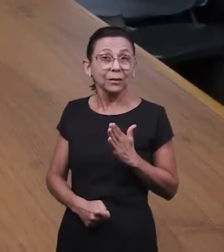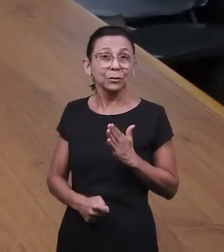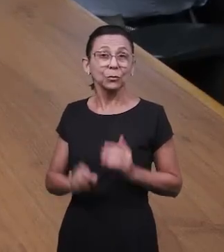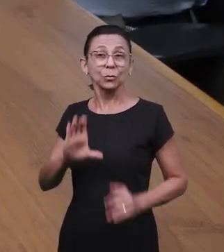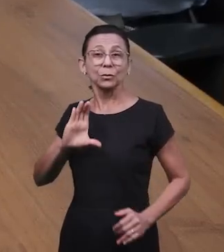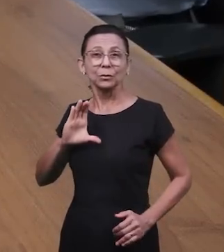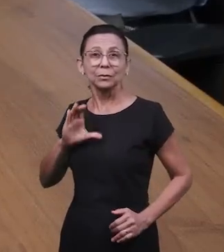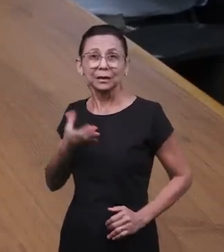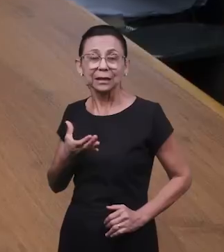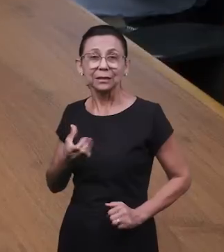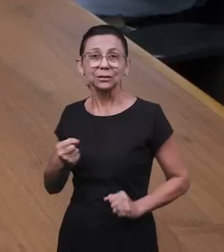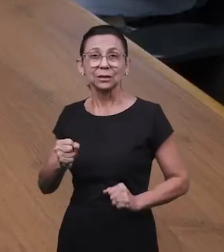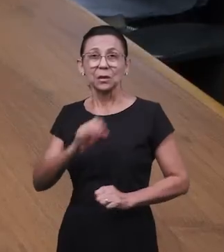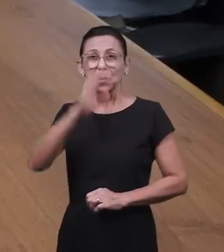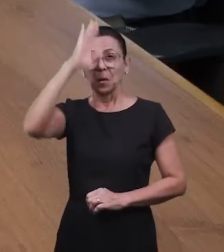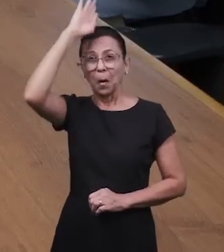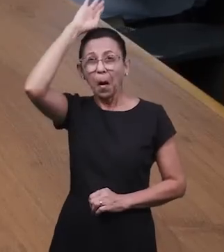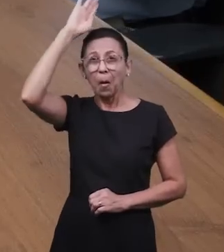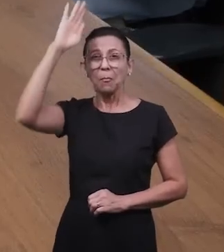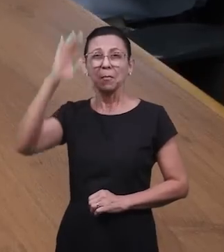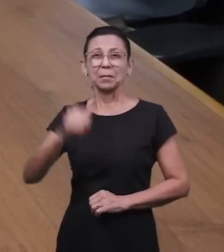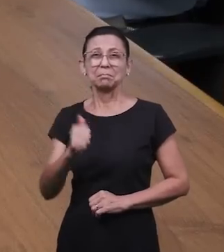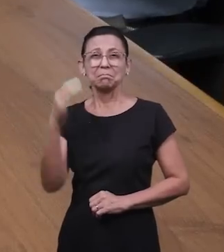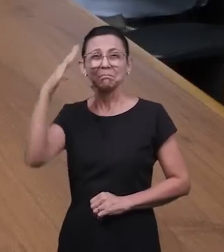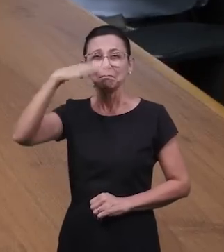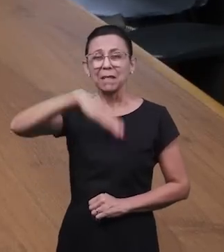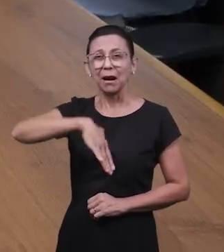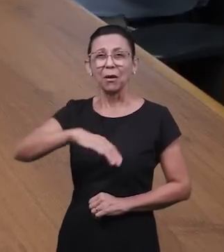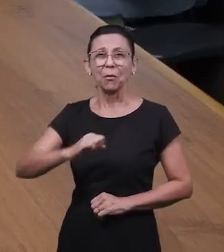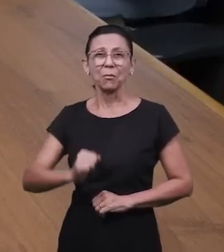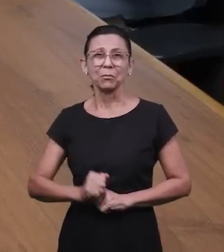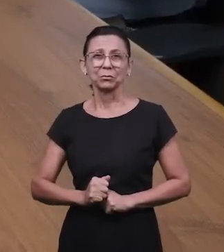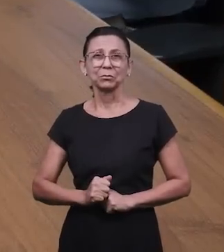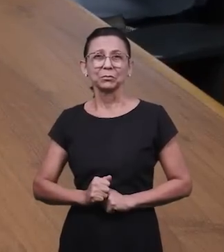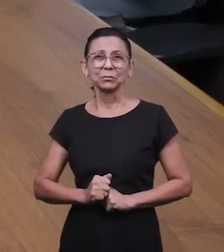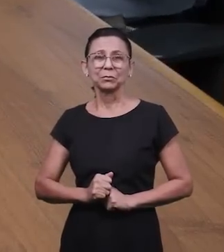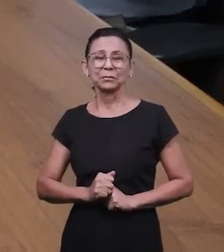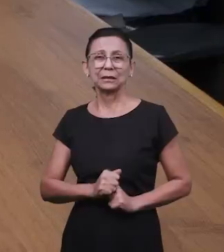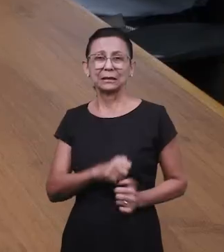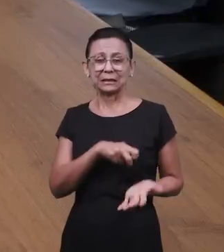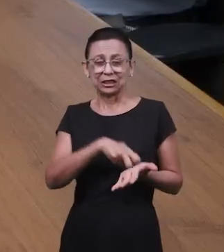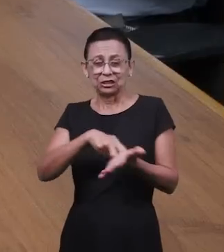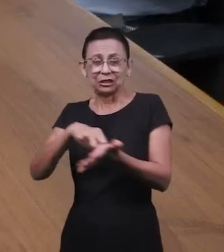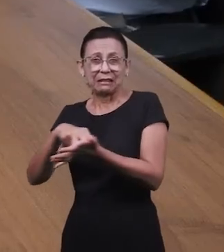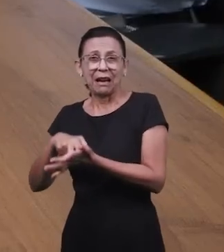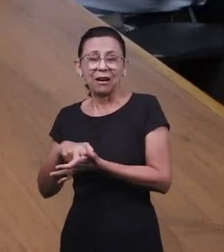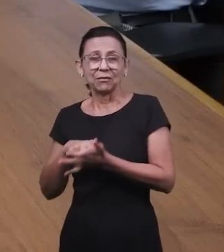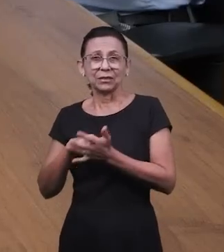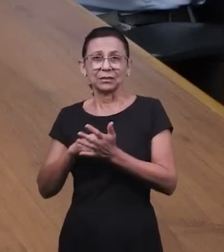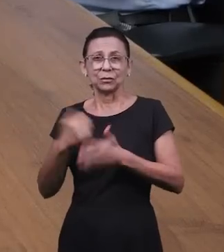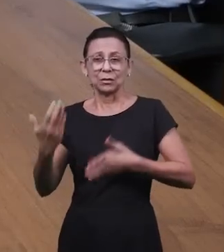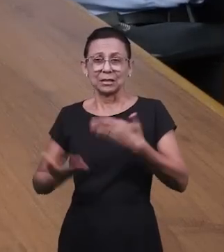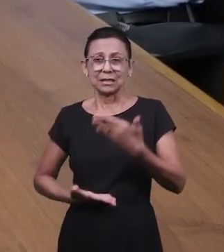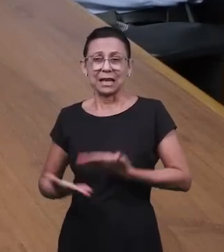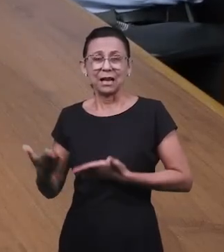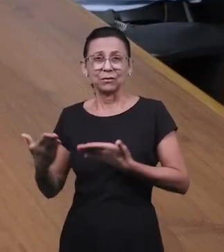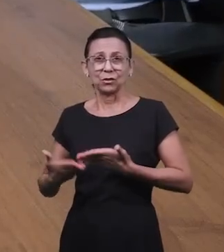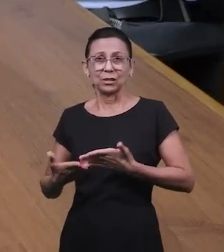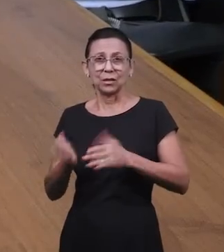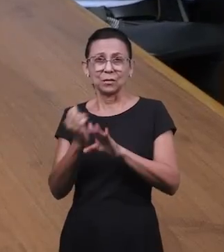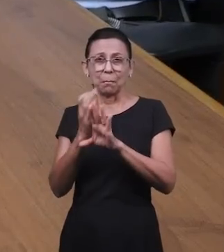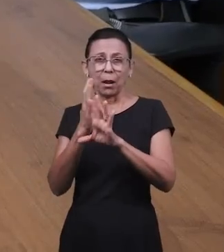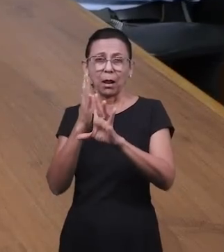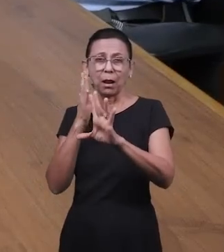Nós poderíamos dizer, então, que nós temos uma lição, né, bíblica para aprender, de perseverarmos sem precisarmos